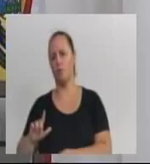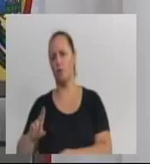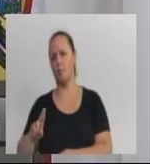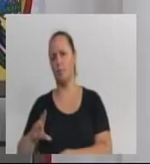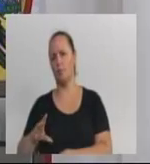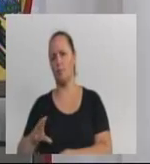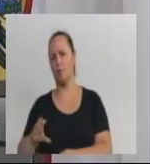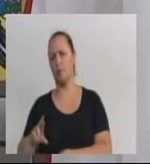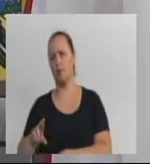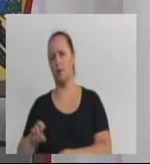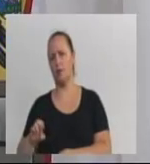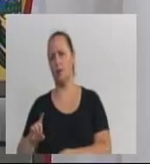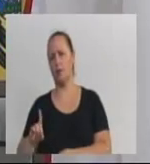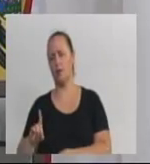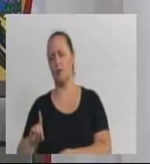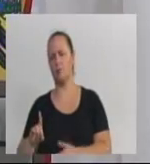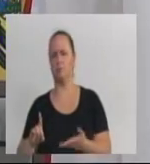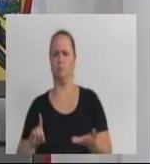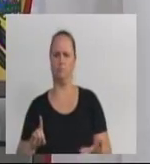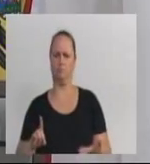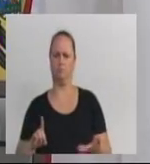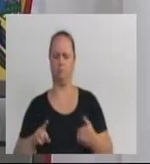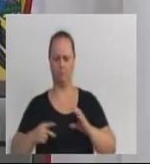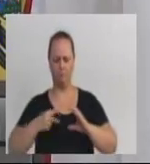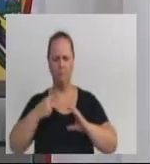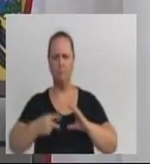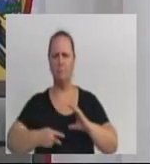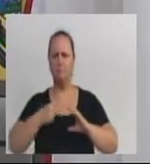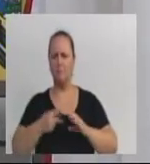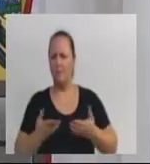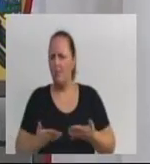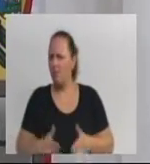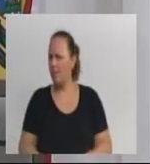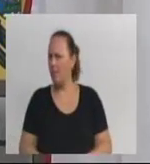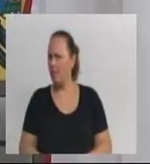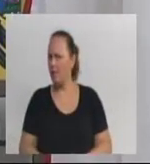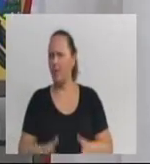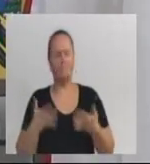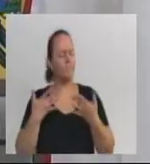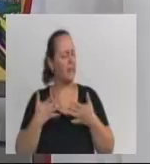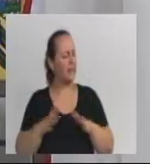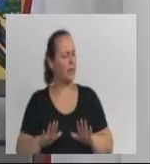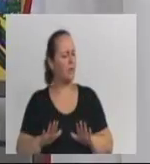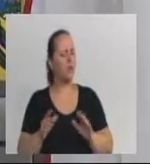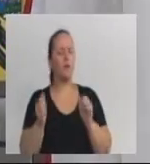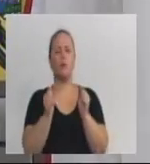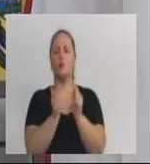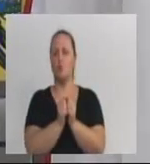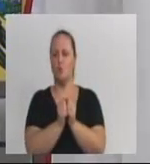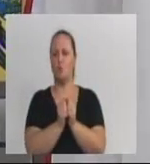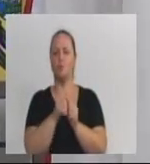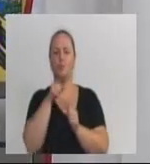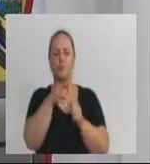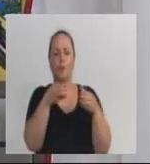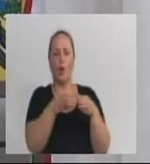isso. A Câmara se recusou, através da sua base parlamentar,